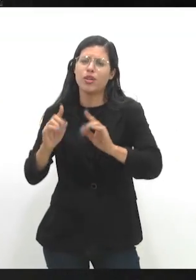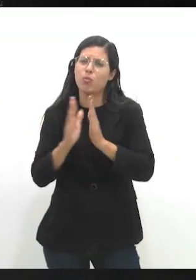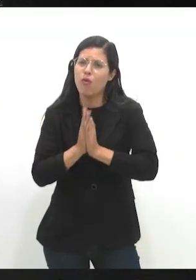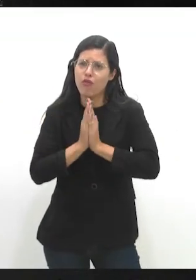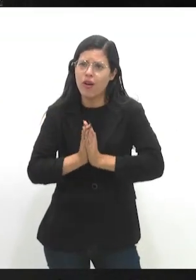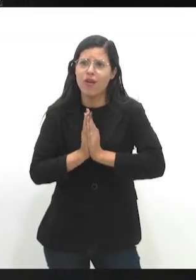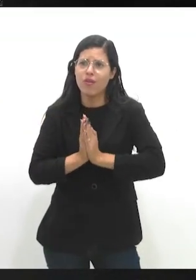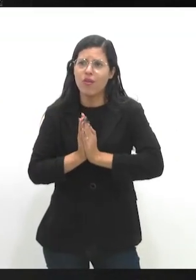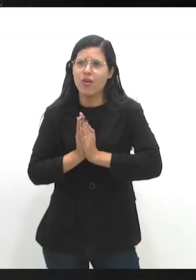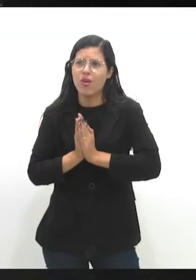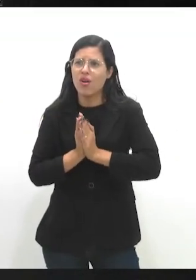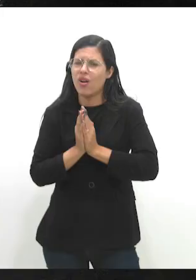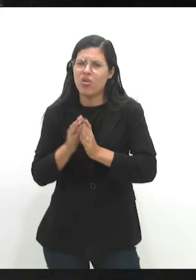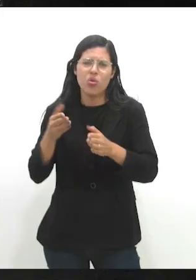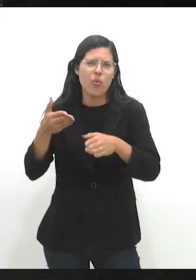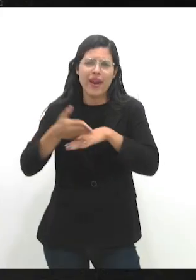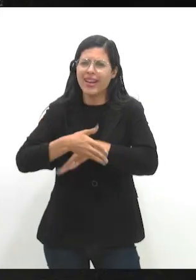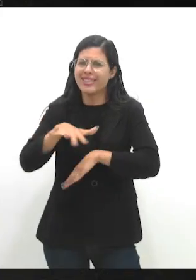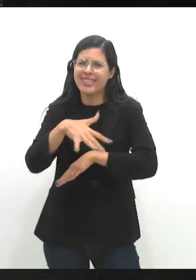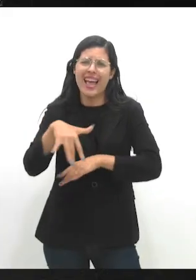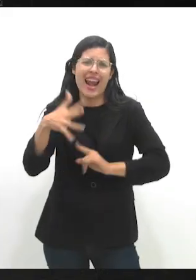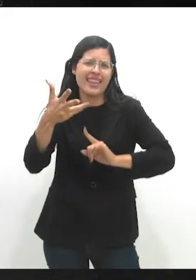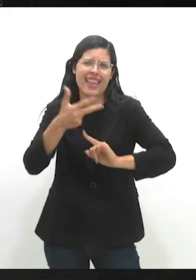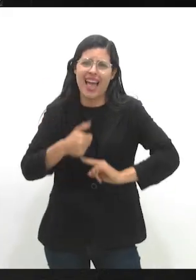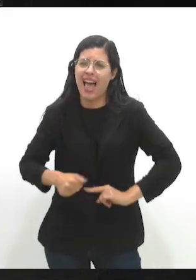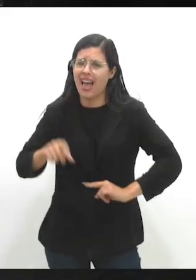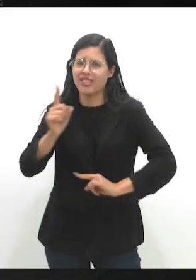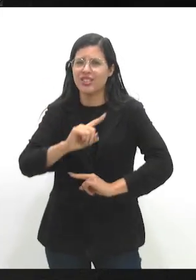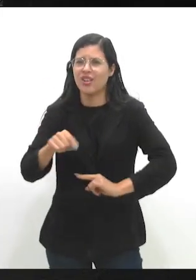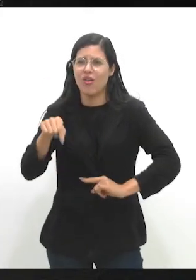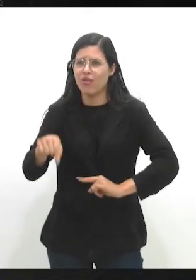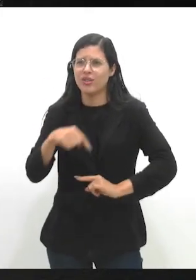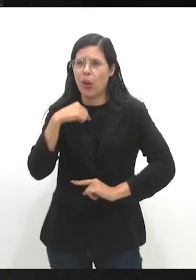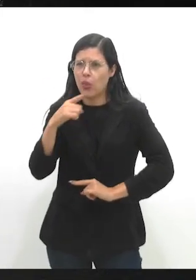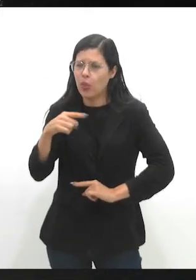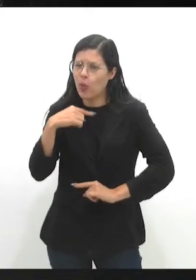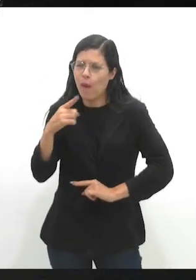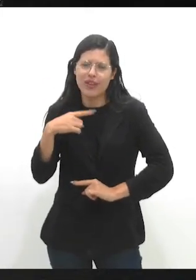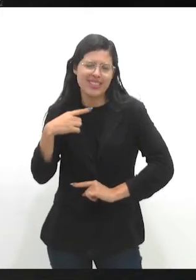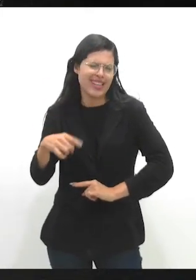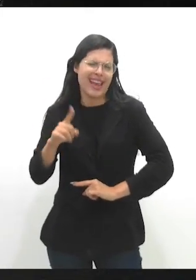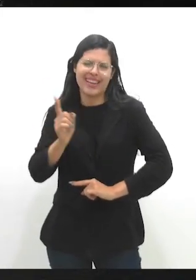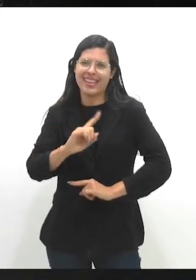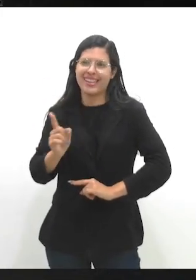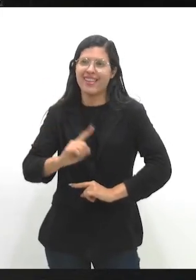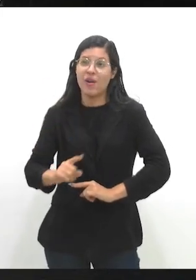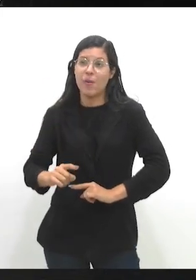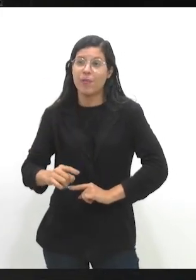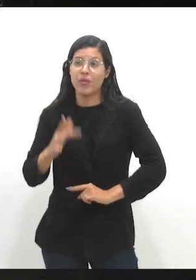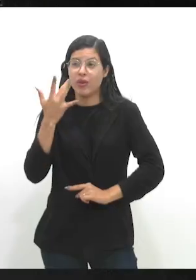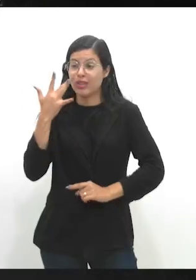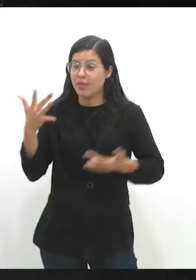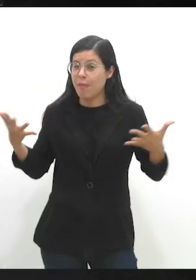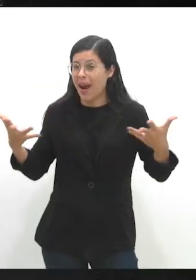filho, nunca se meta com arte, você não leva o menor jeito para isso. Eu achei uma maravilha essa história. Incrível.